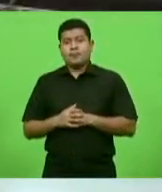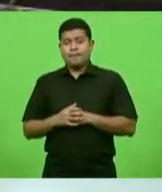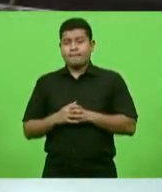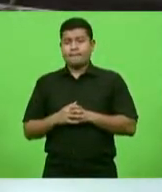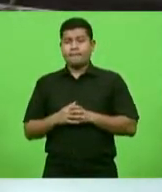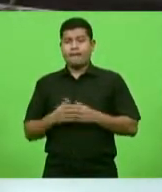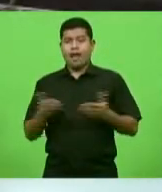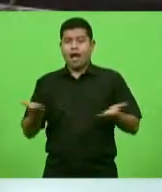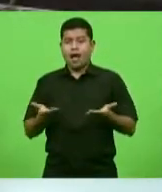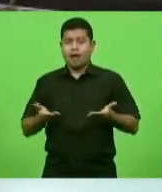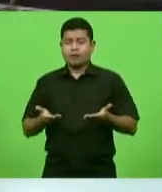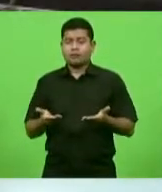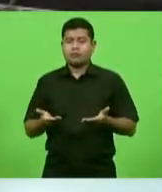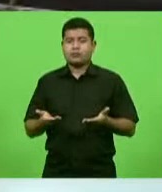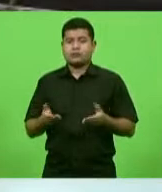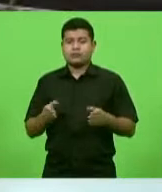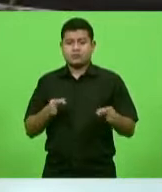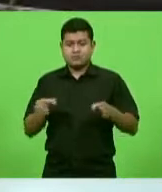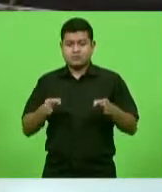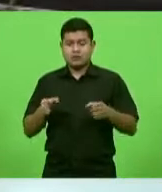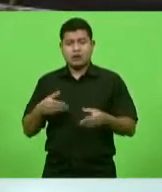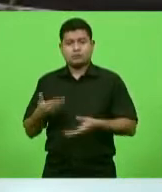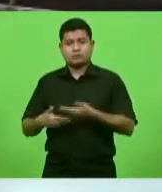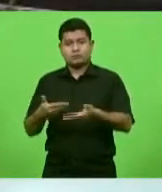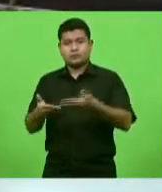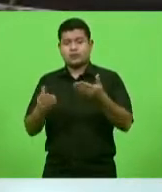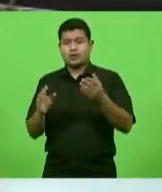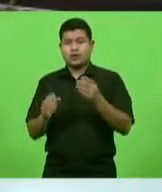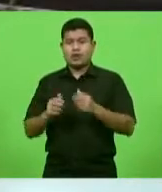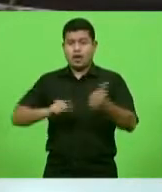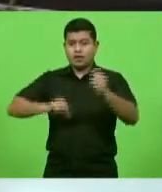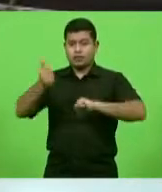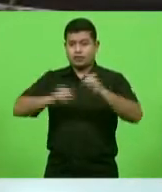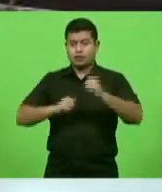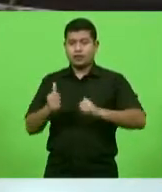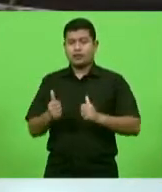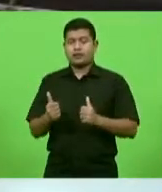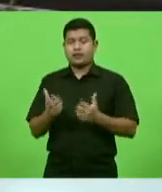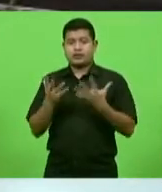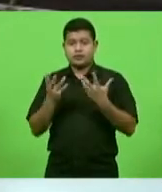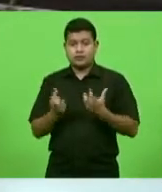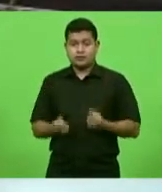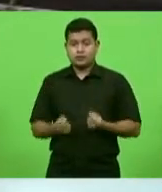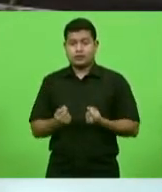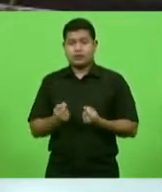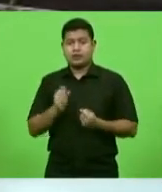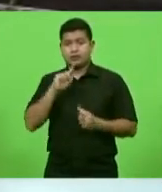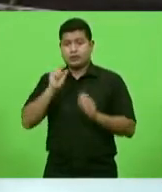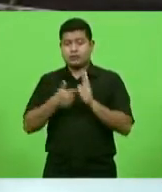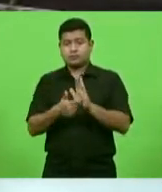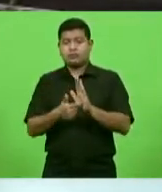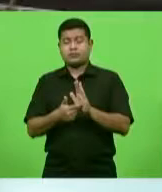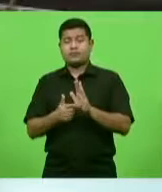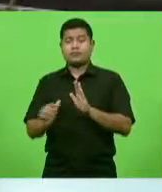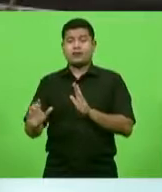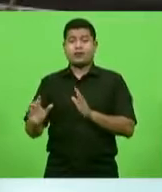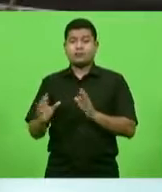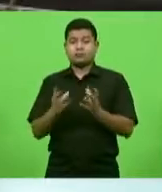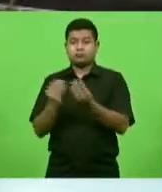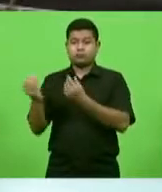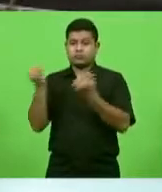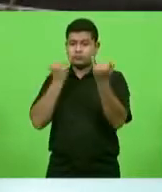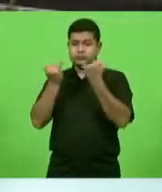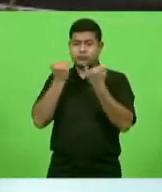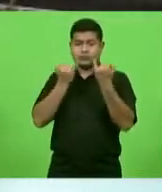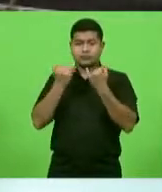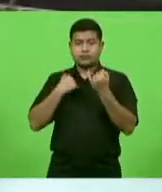Nesta fase processual de análise e recebimento da denúncia, chegou ao conhecimento que os